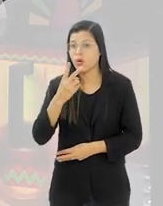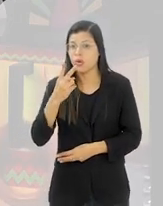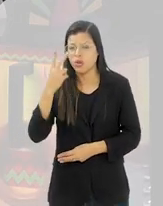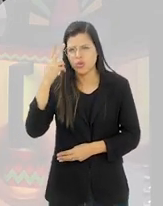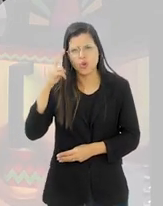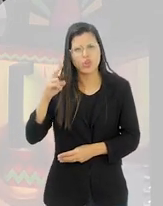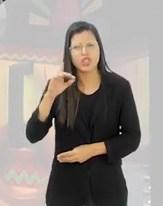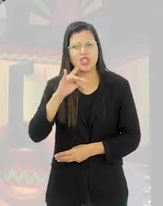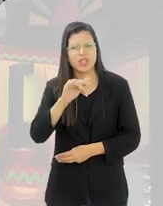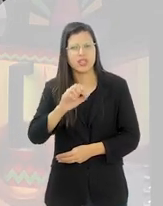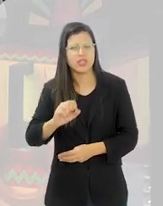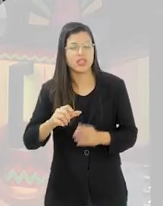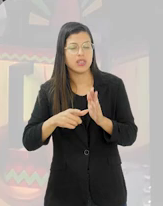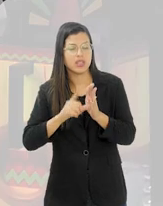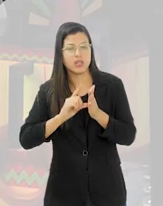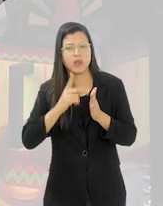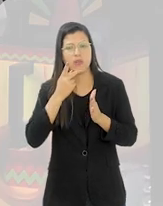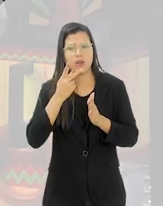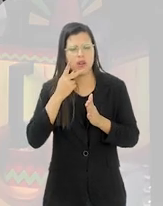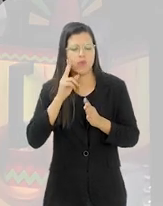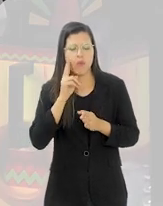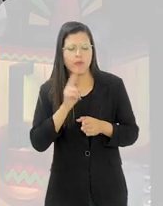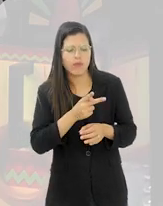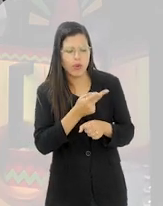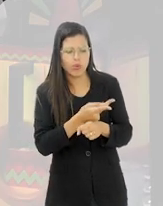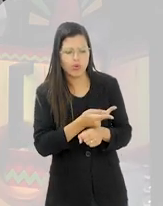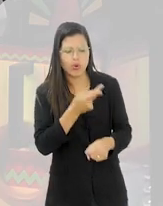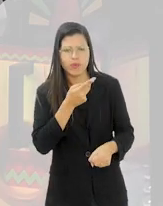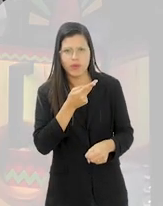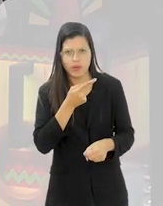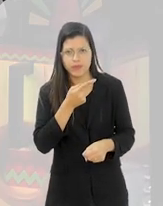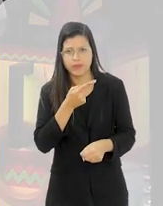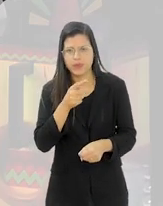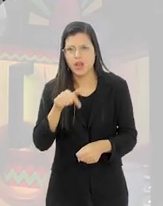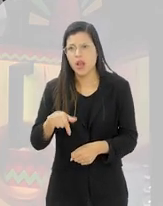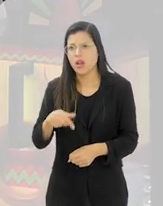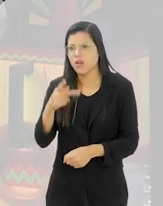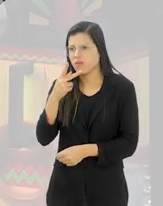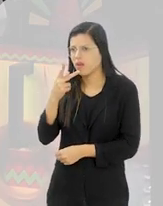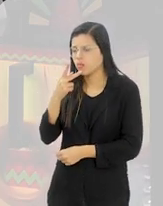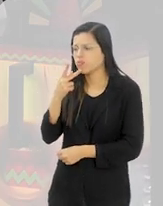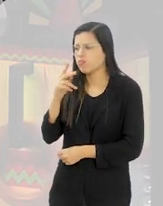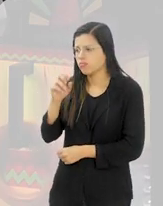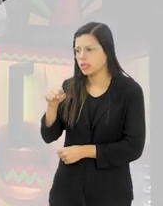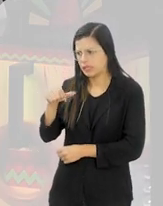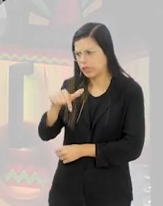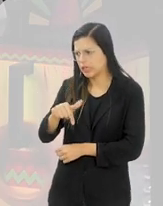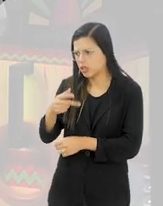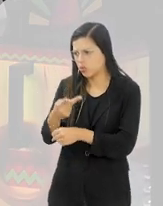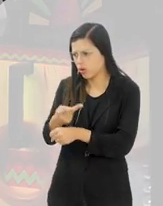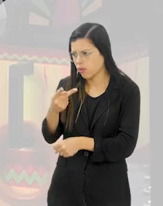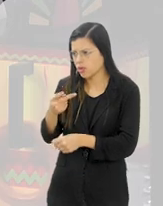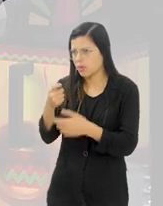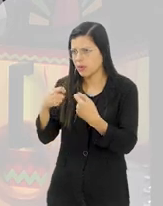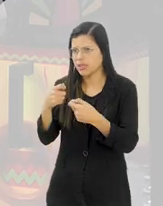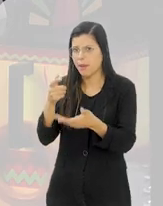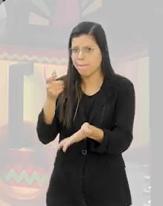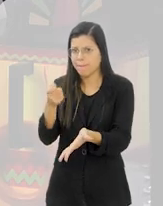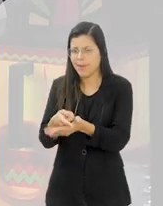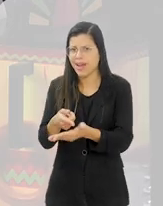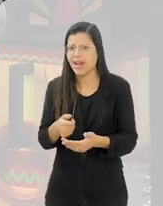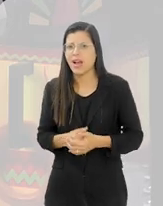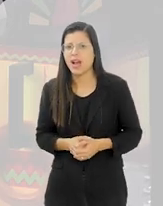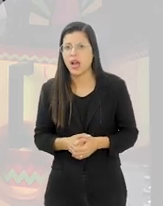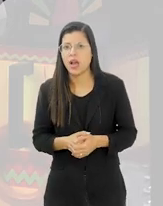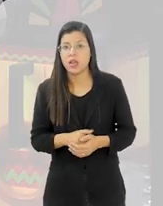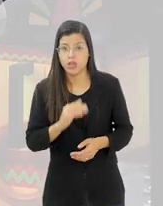me deu na cabeça e falou: "Vai lá ver esse troféu." Cheguei lá, o rapaz, o dono, né, falou assim para mim: tudo bem, o troféu está aqui, só preciso ser pago.